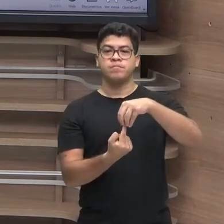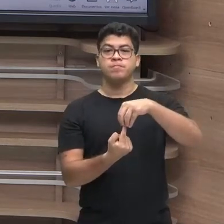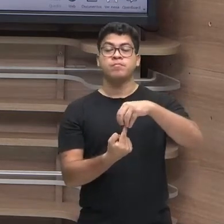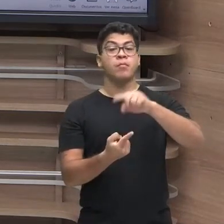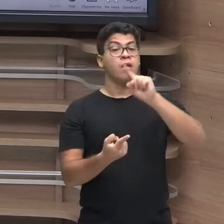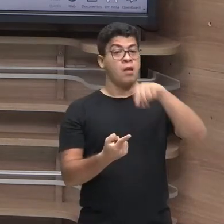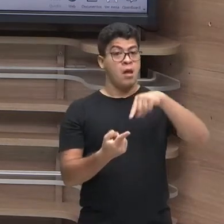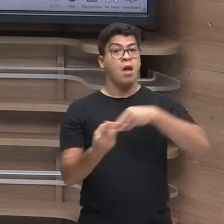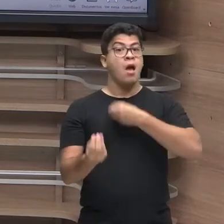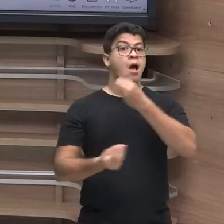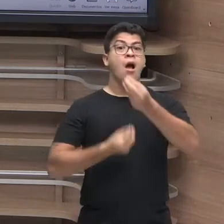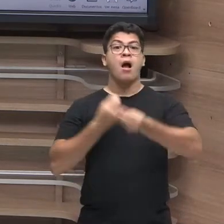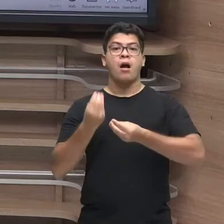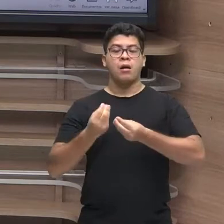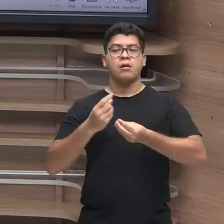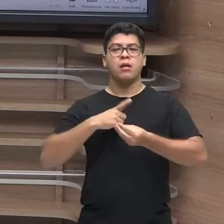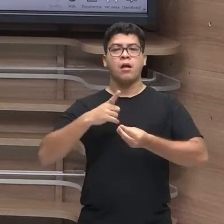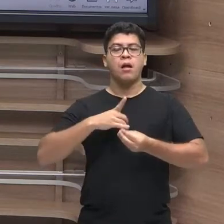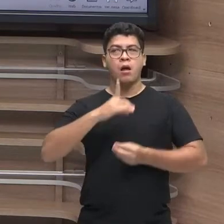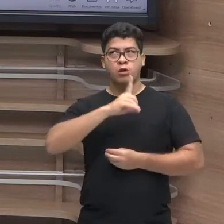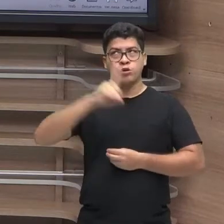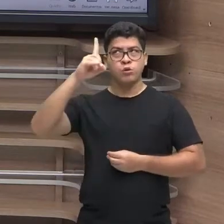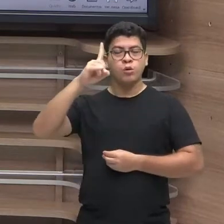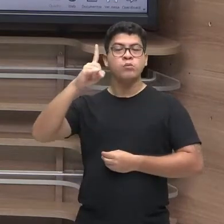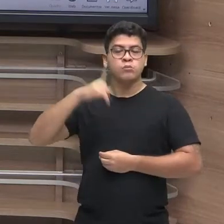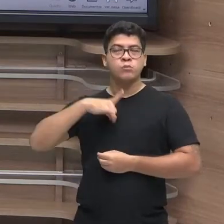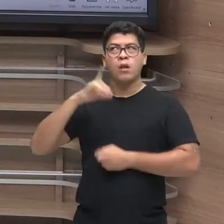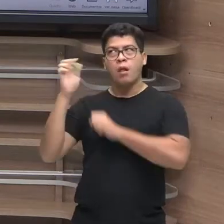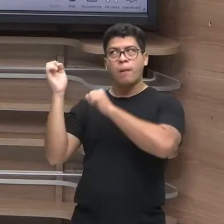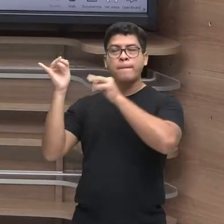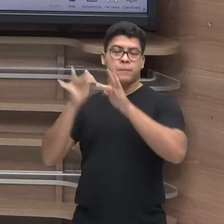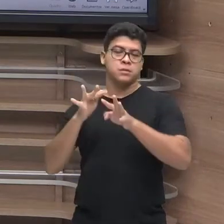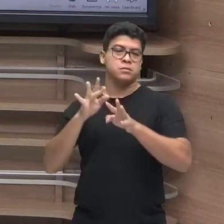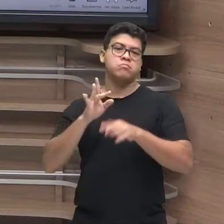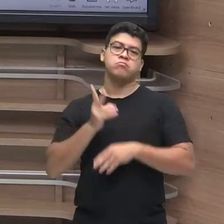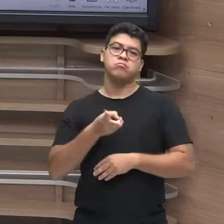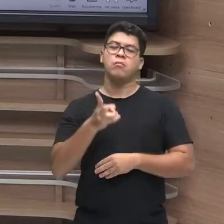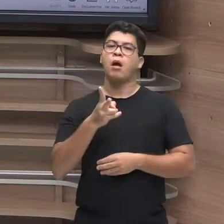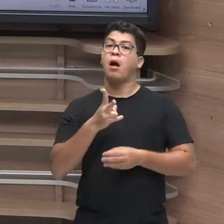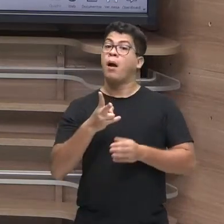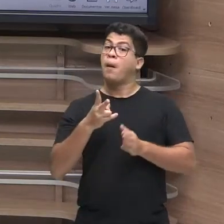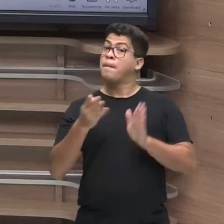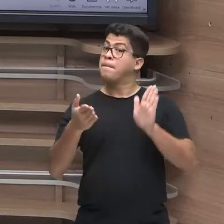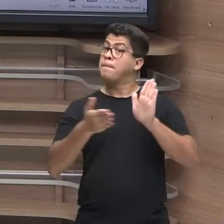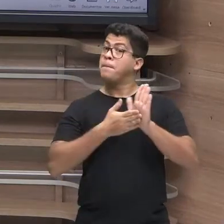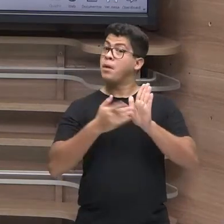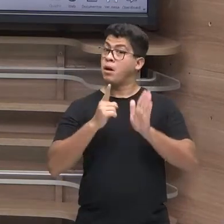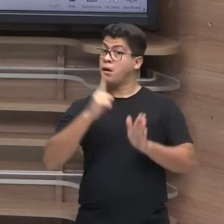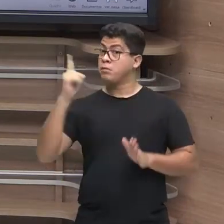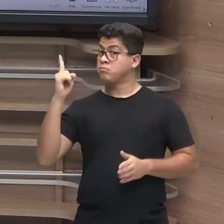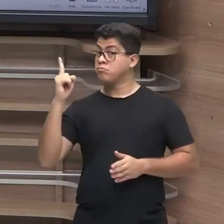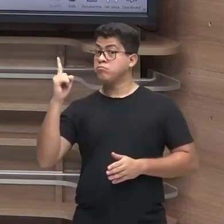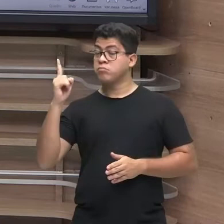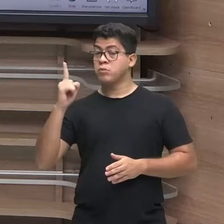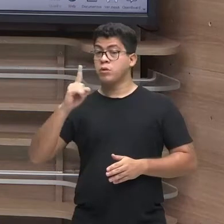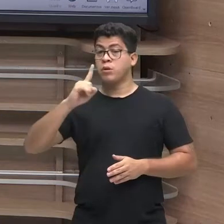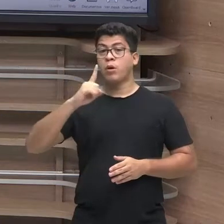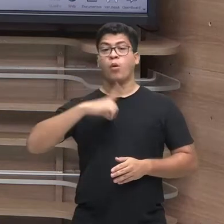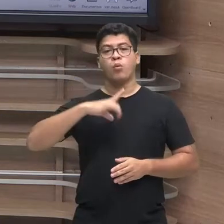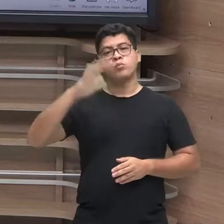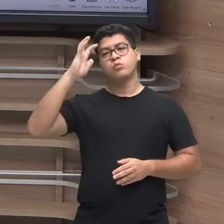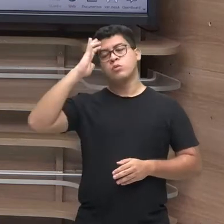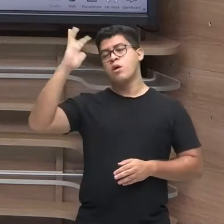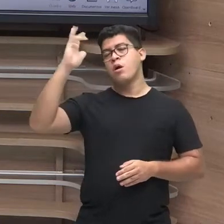direito divino dos monarcas ali, vindo de Deus. Eles, mesmo que justos ou injustos, poderiam